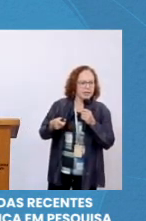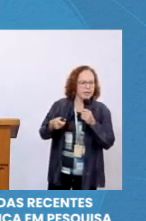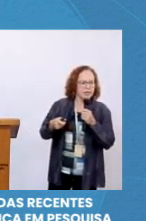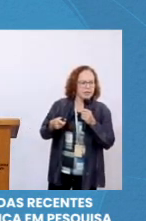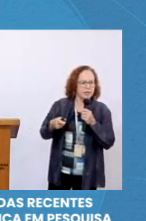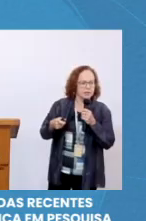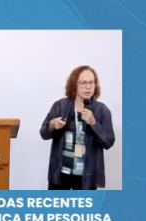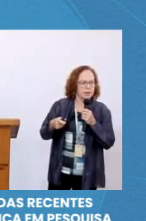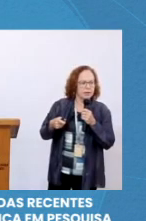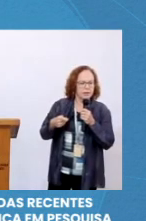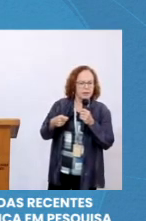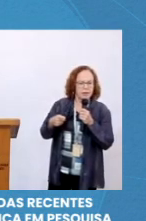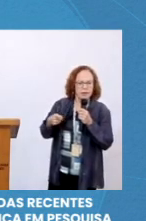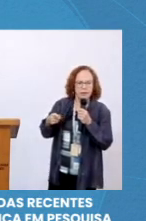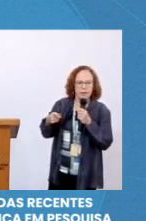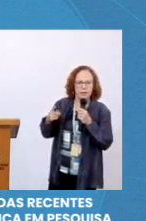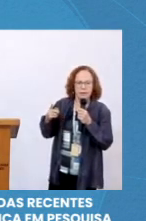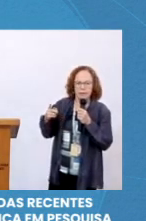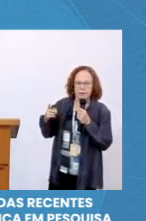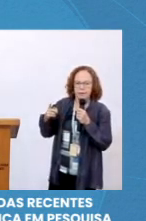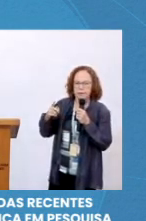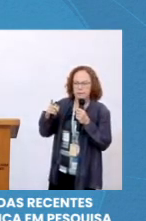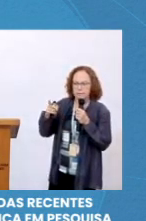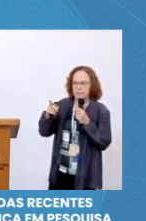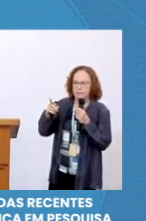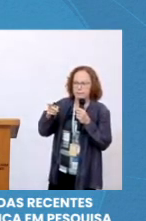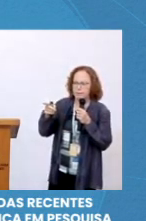práticas clínicas?